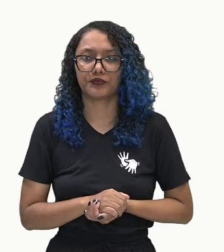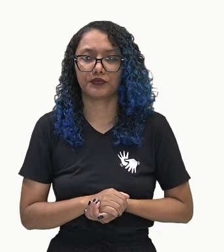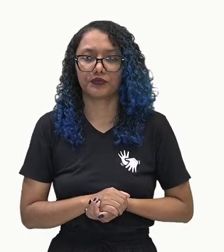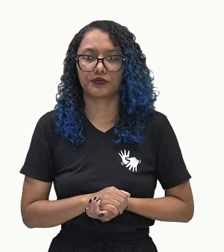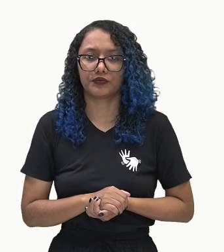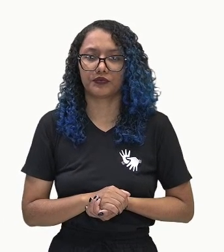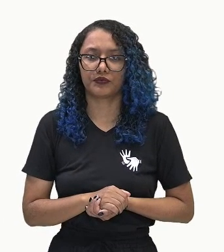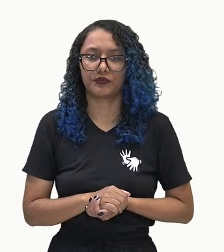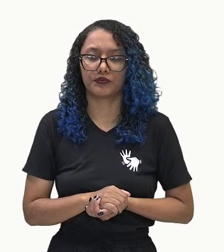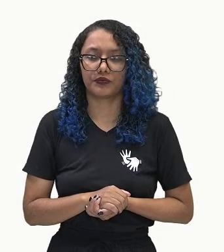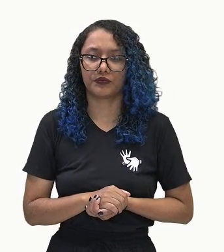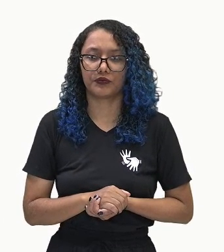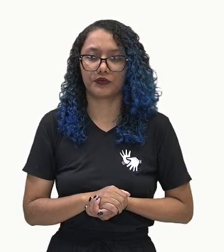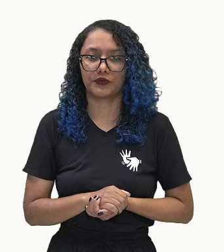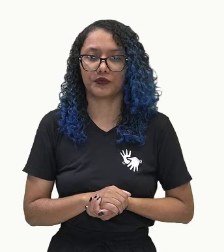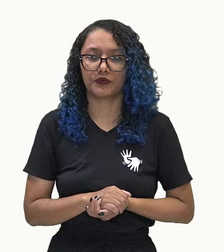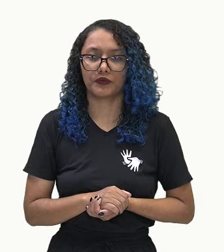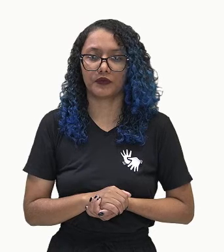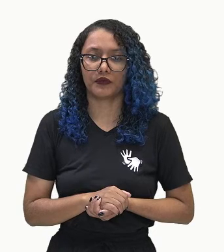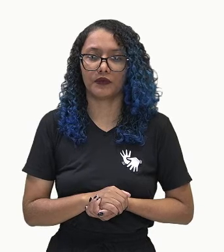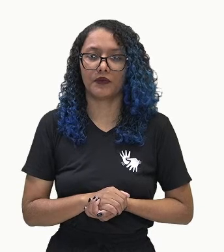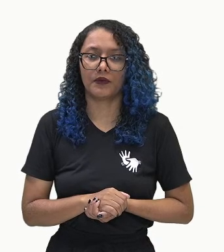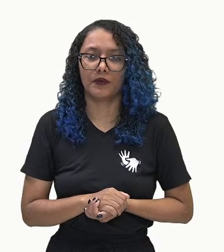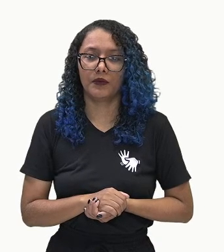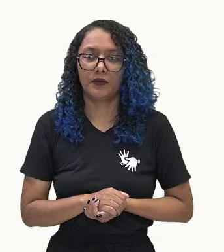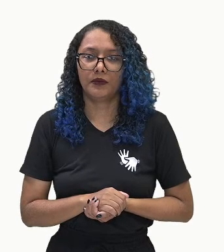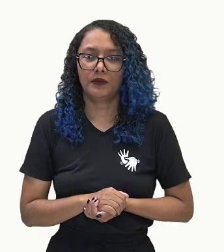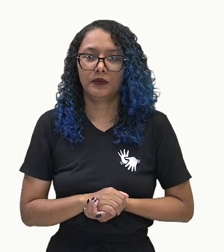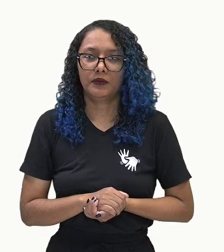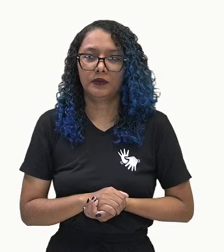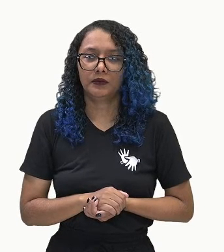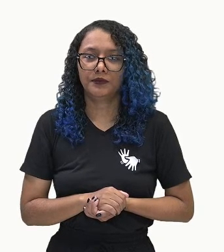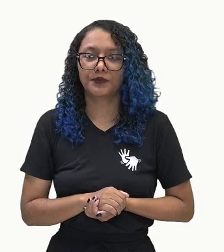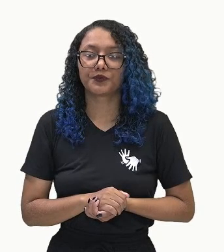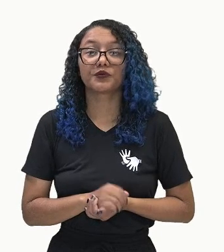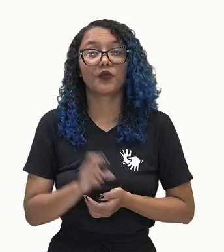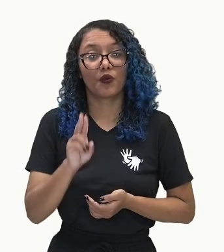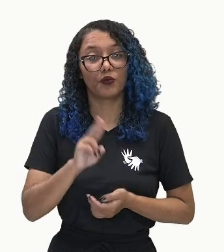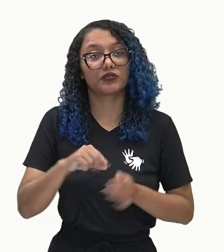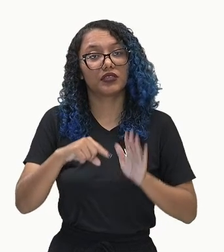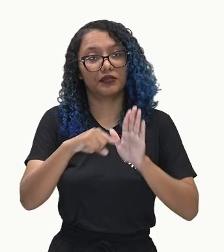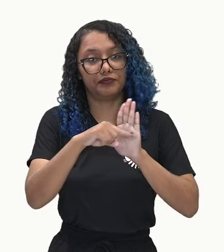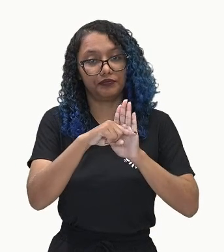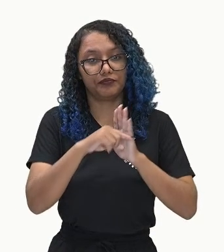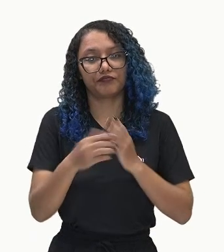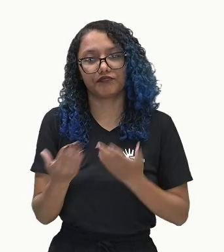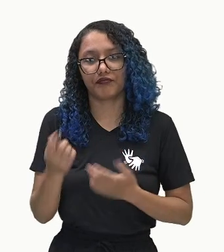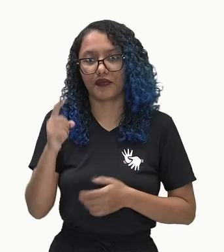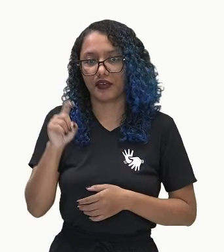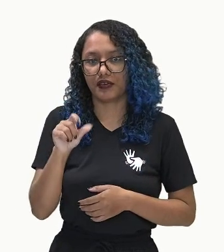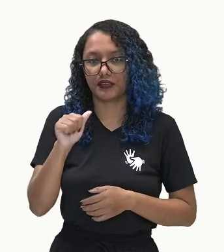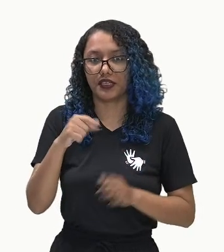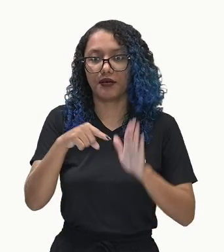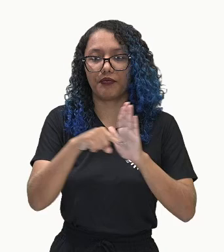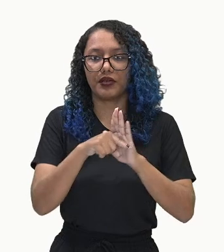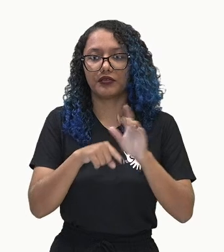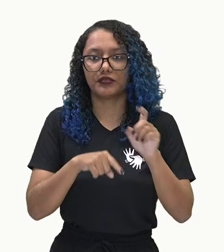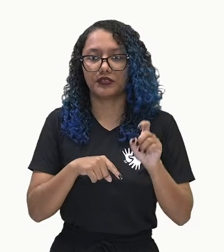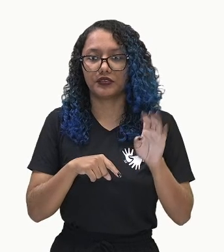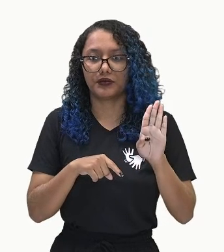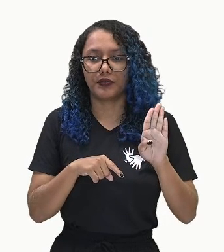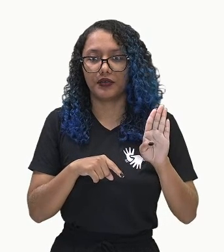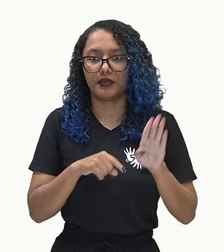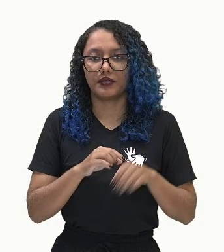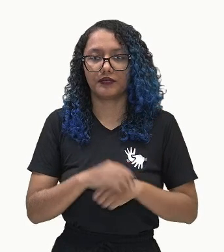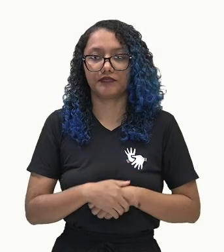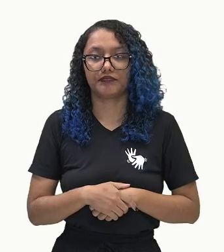gente vai utilizar a subtração, ó. X de A menos x de B,